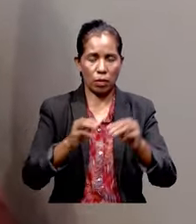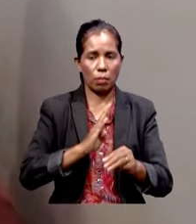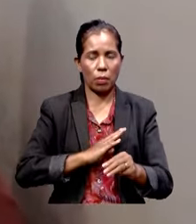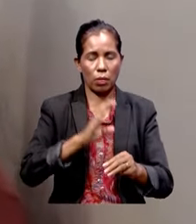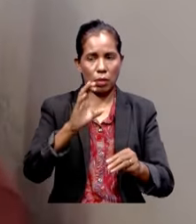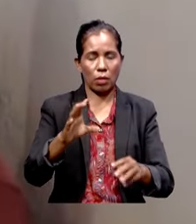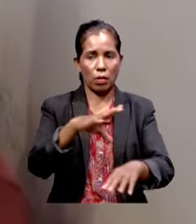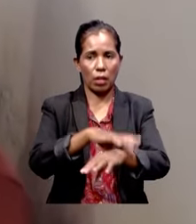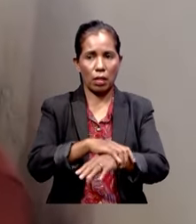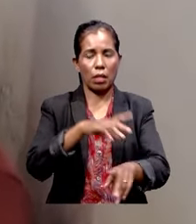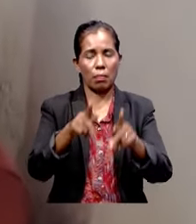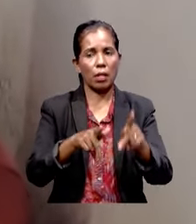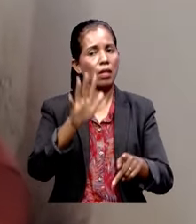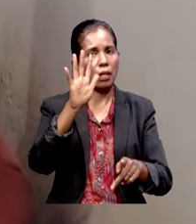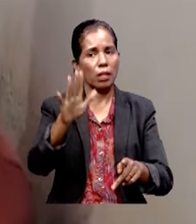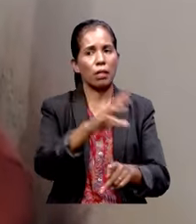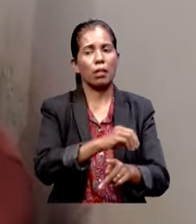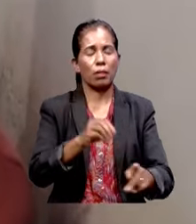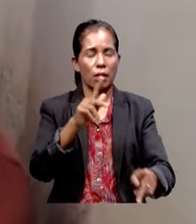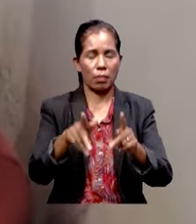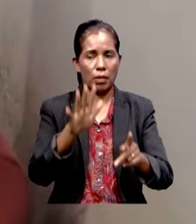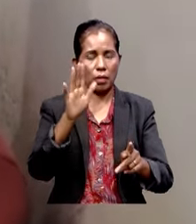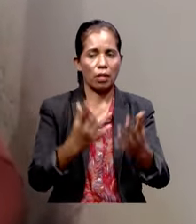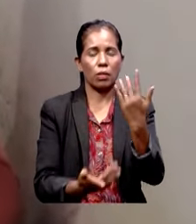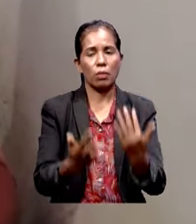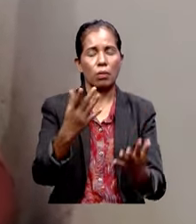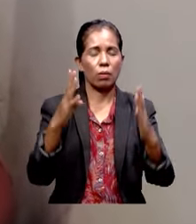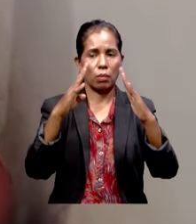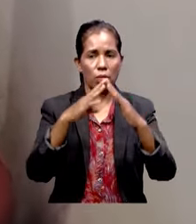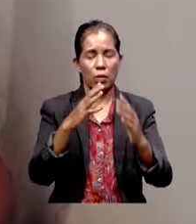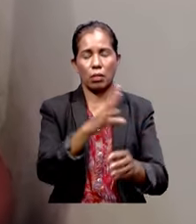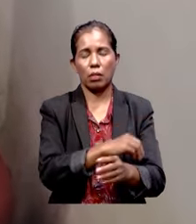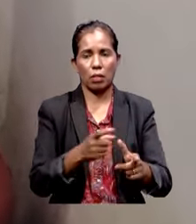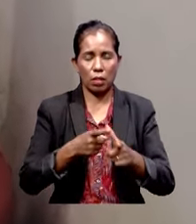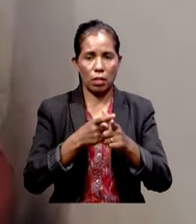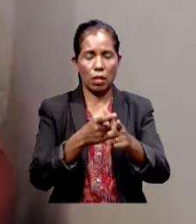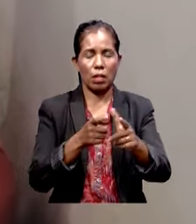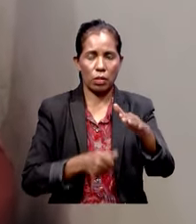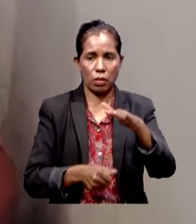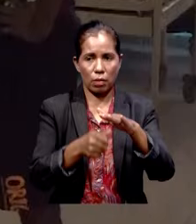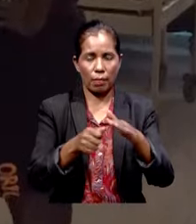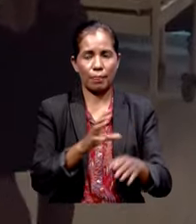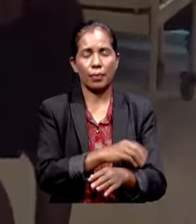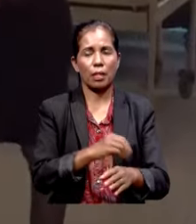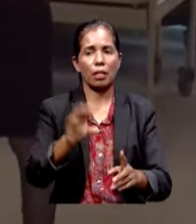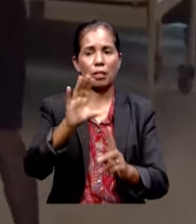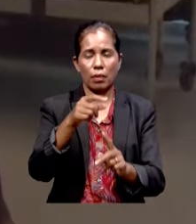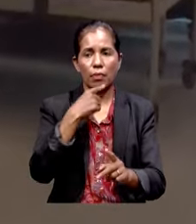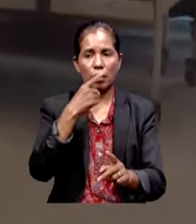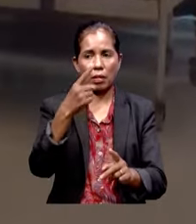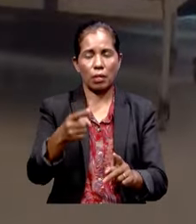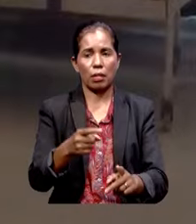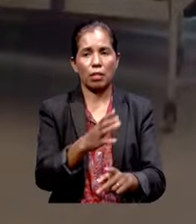detém ona suspeito na in Lima enquanto suspeito basuno uma da daune sei subaran. Comandante afirma